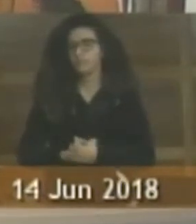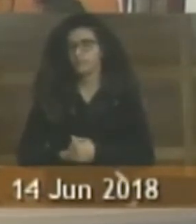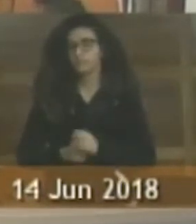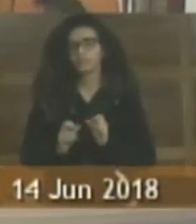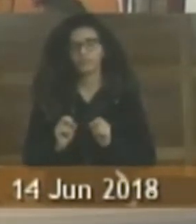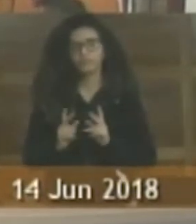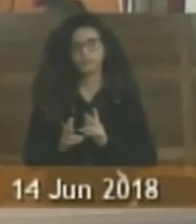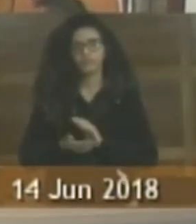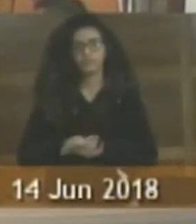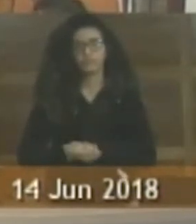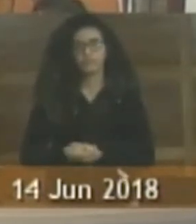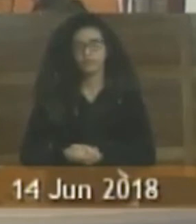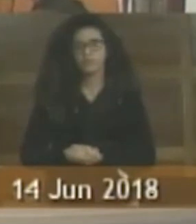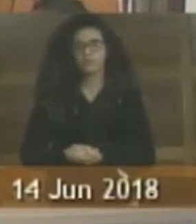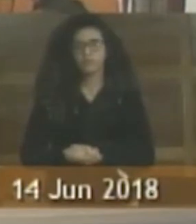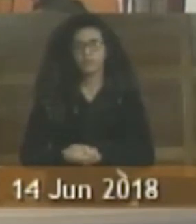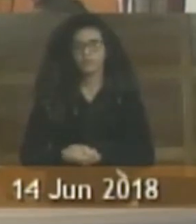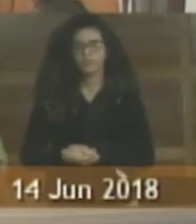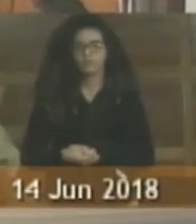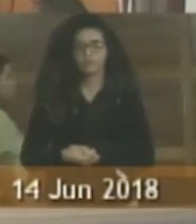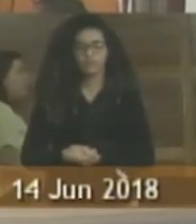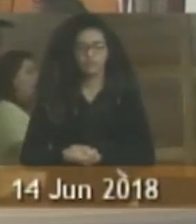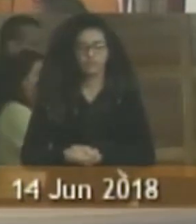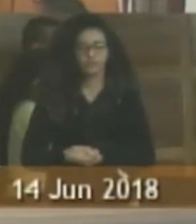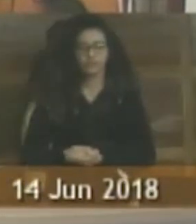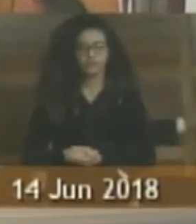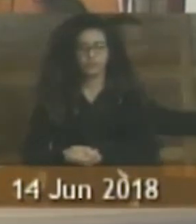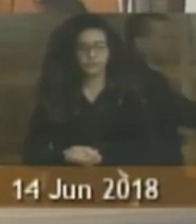Aprovado por 9 votos. Tem mais algum?